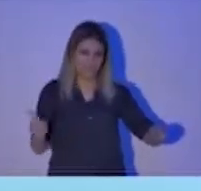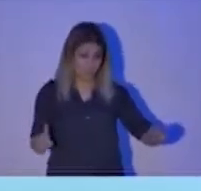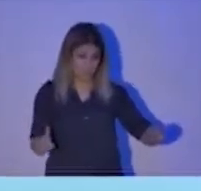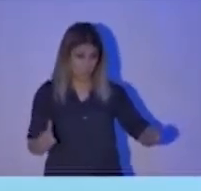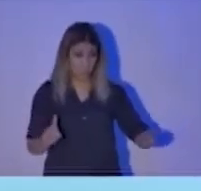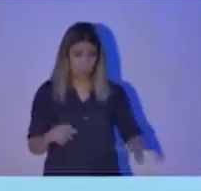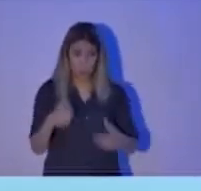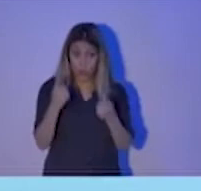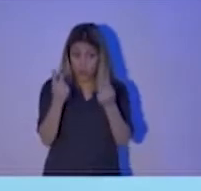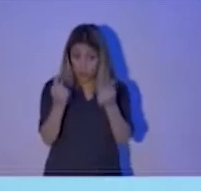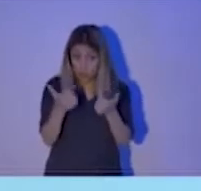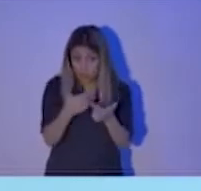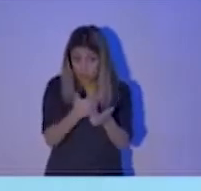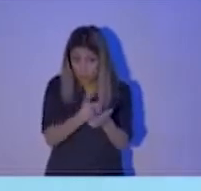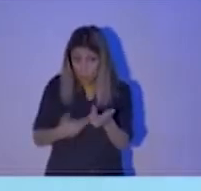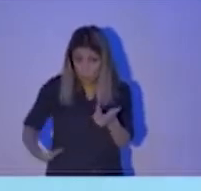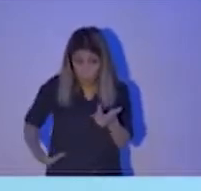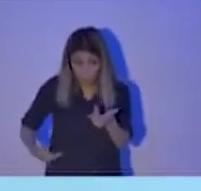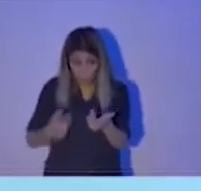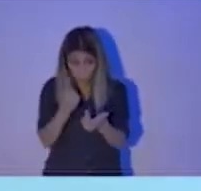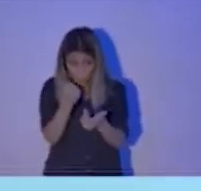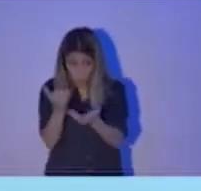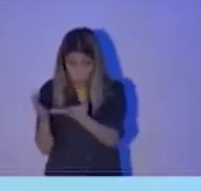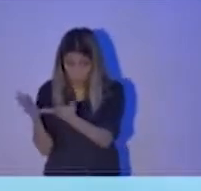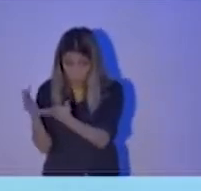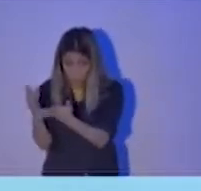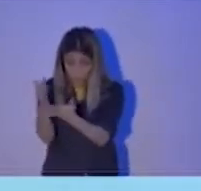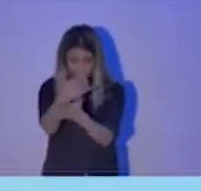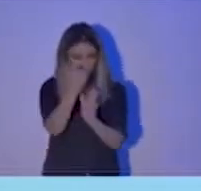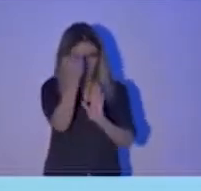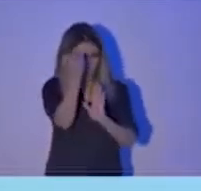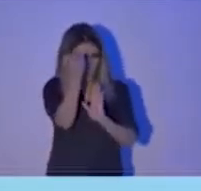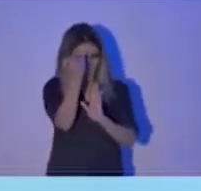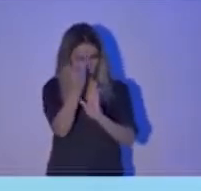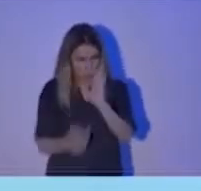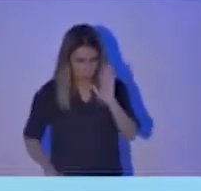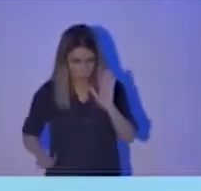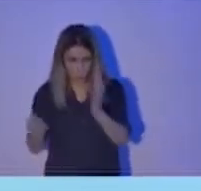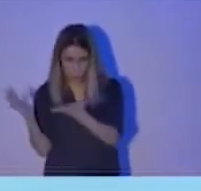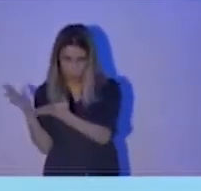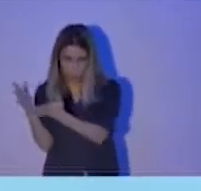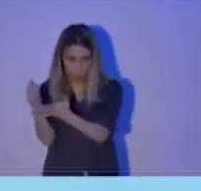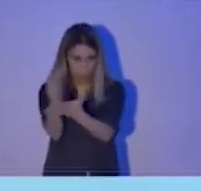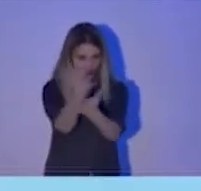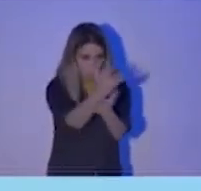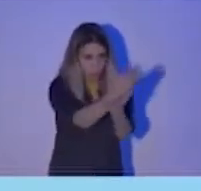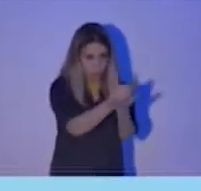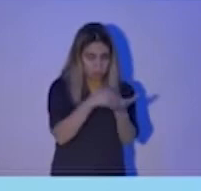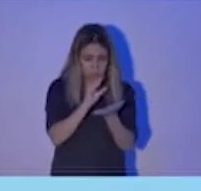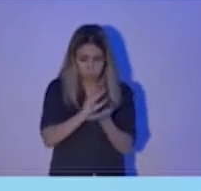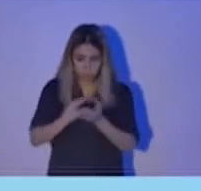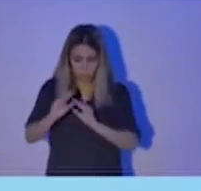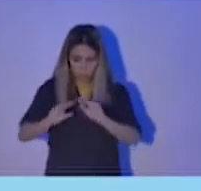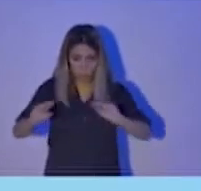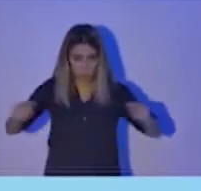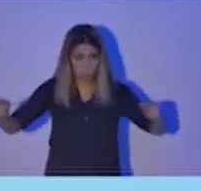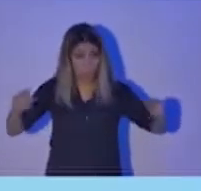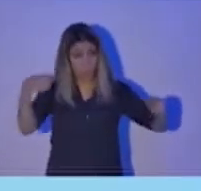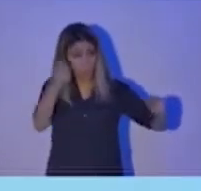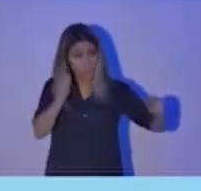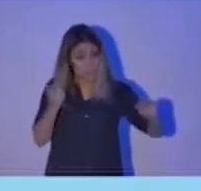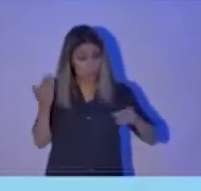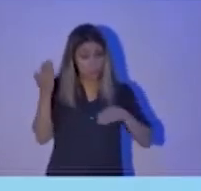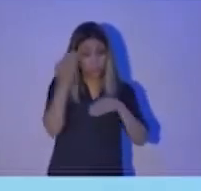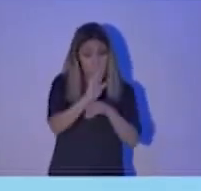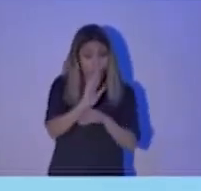recursos nas situações, nos momentos de crise. Nós já vivemos muito da criatividade, da capacidade de organização, da capacidade de